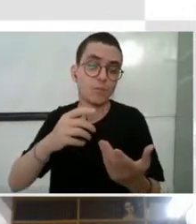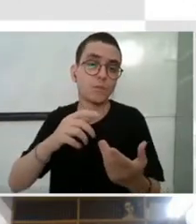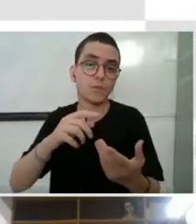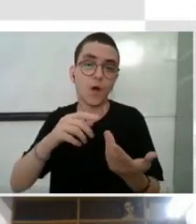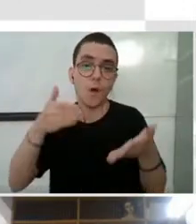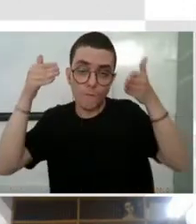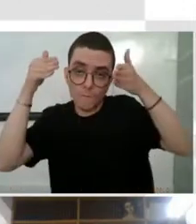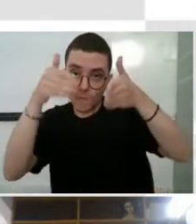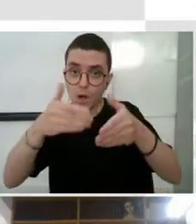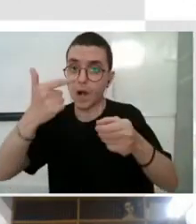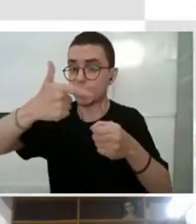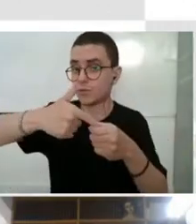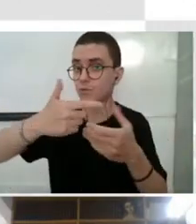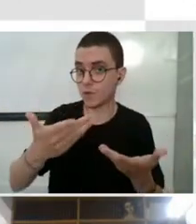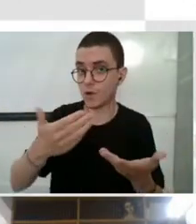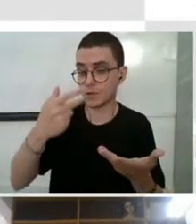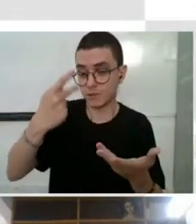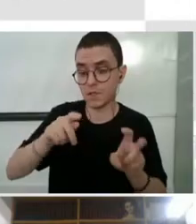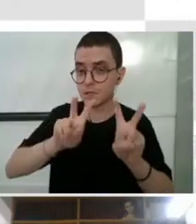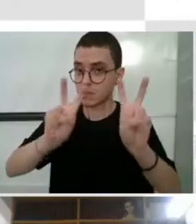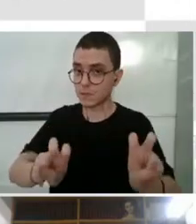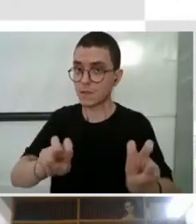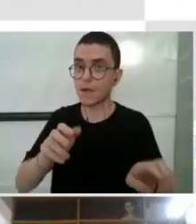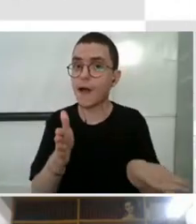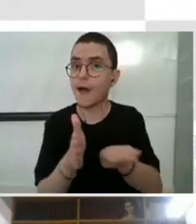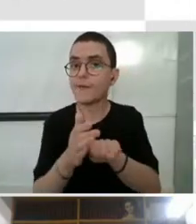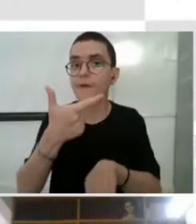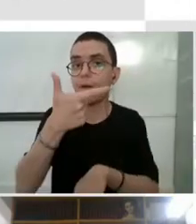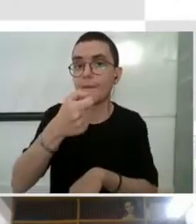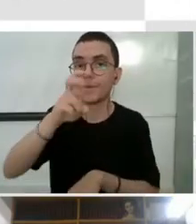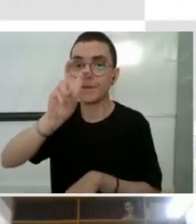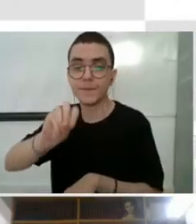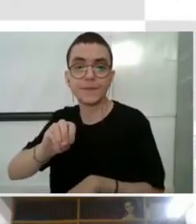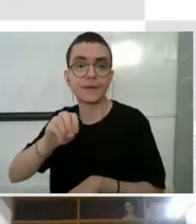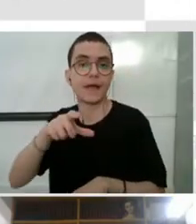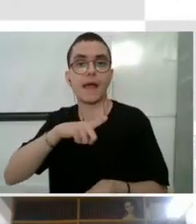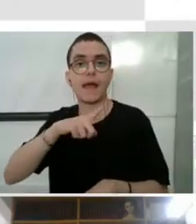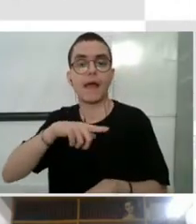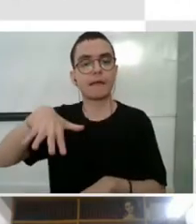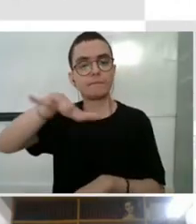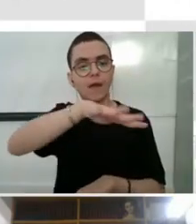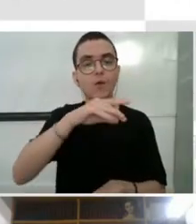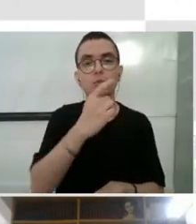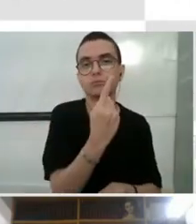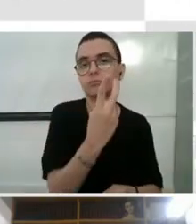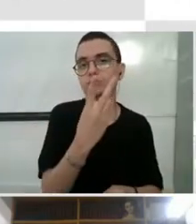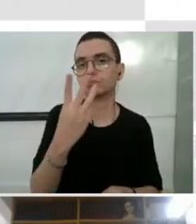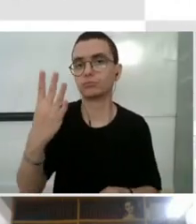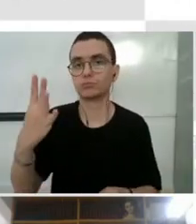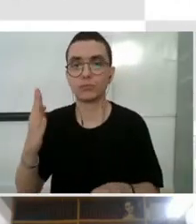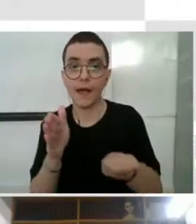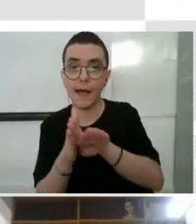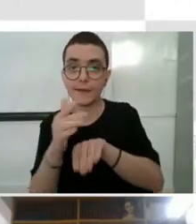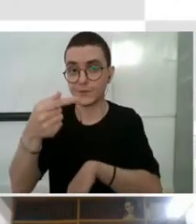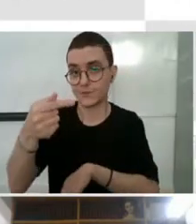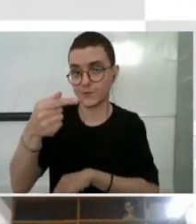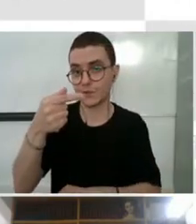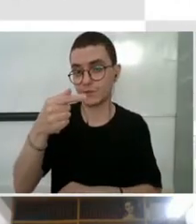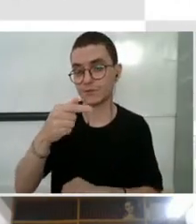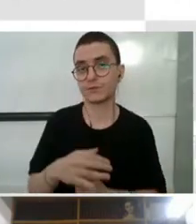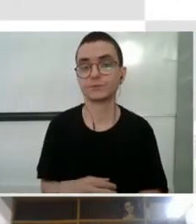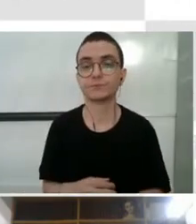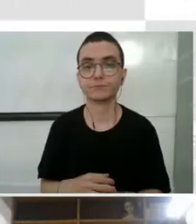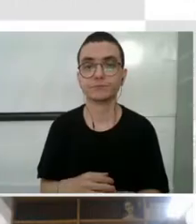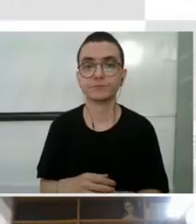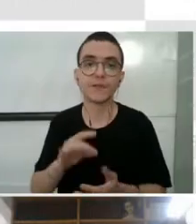são os fósseis, em 2050, segundo diversos cenários. Um cenário, 2, 3, 4, 5, 6 cenários, tá certo?